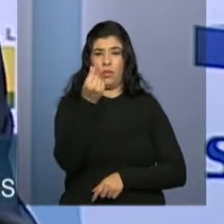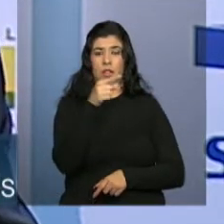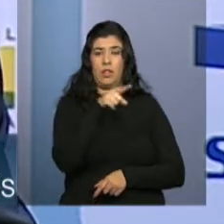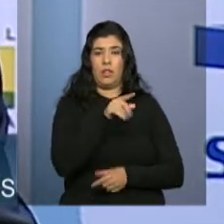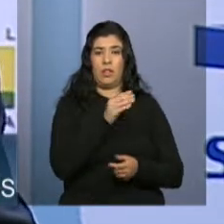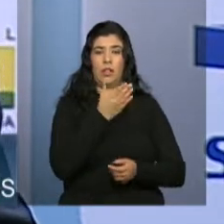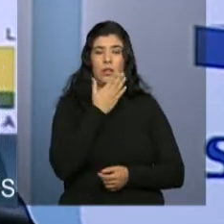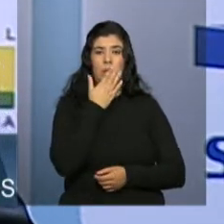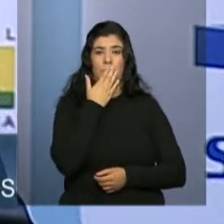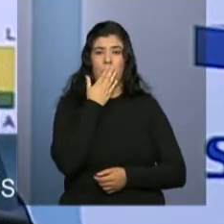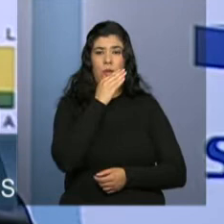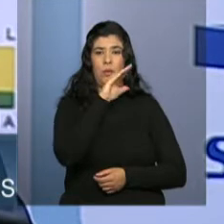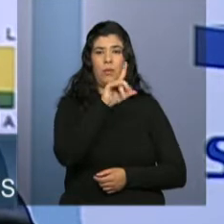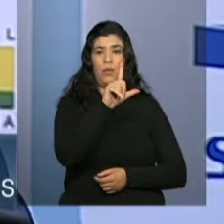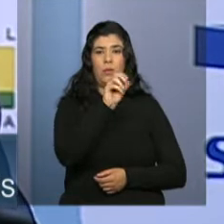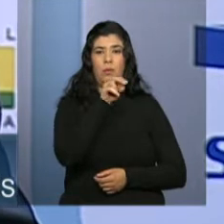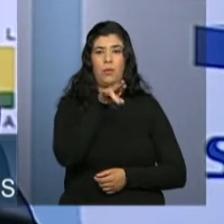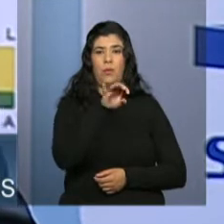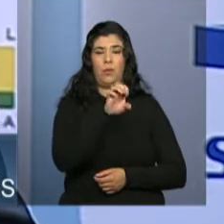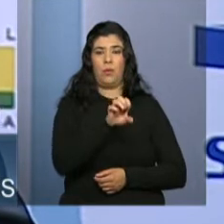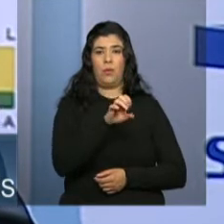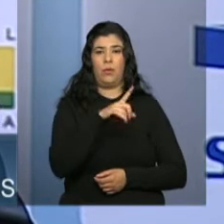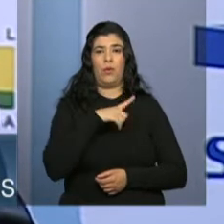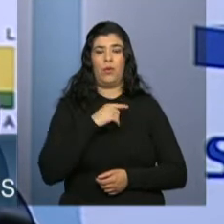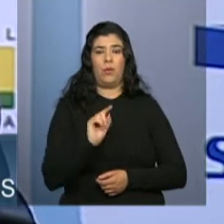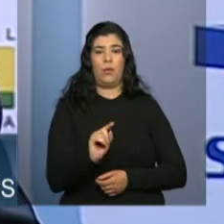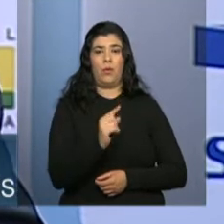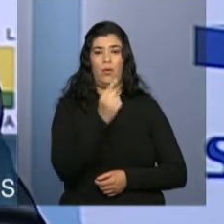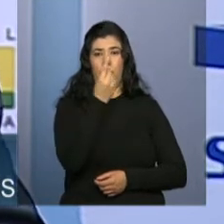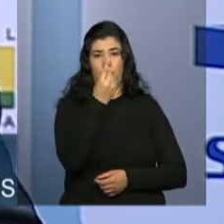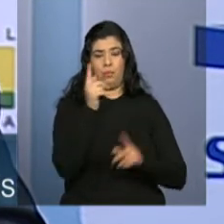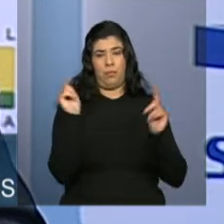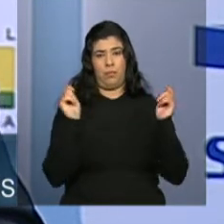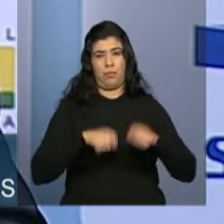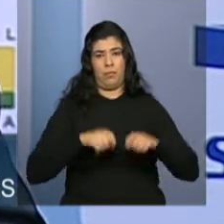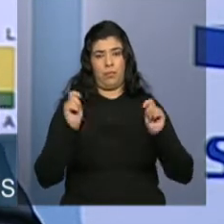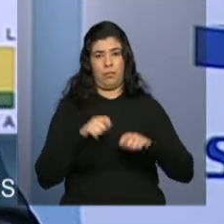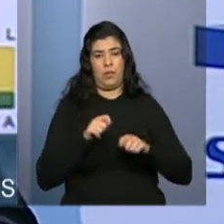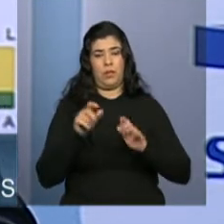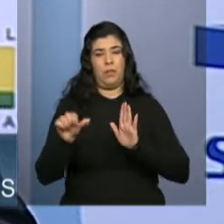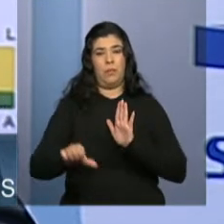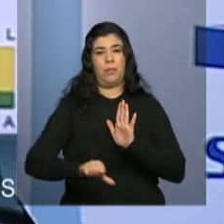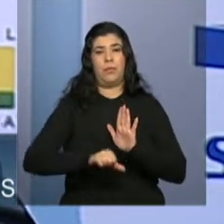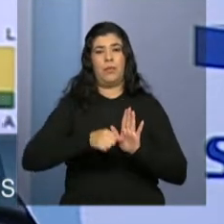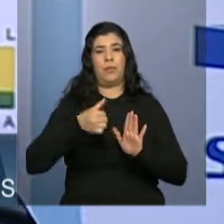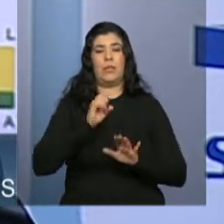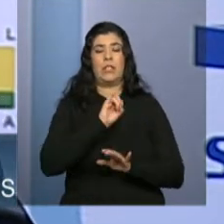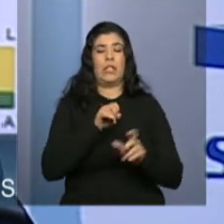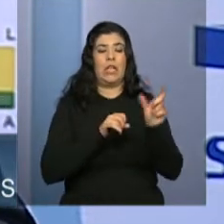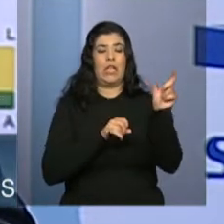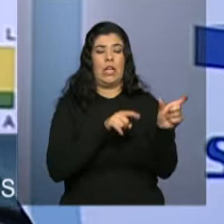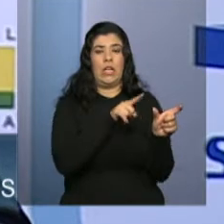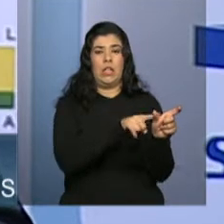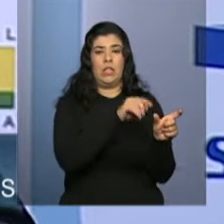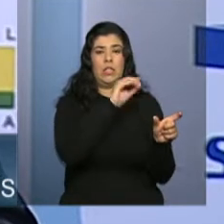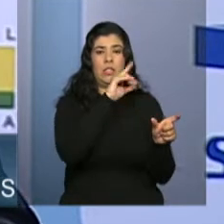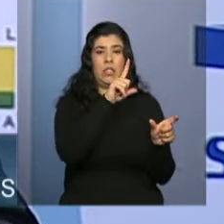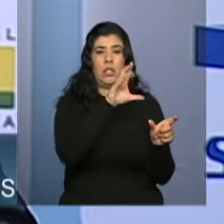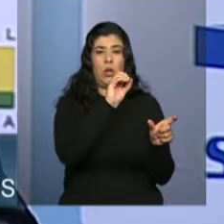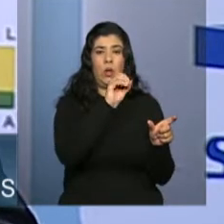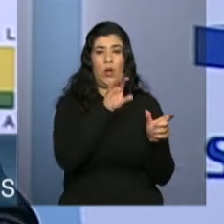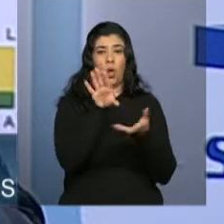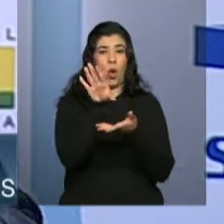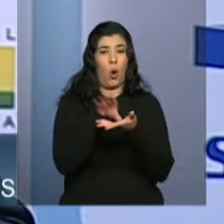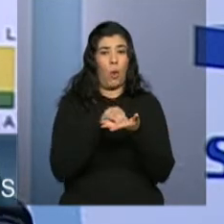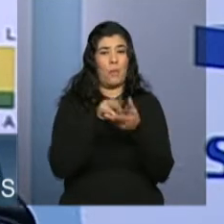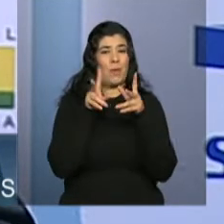tem três possibilidades não é no medicamento Clone A primeira é quando ele é Clone de um medicamento